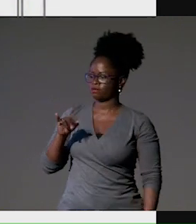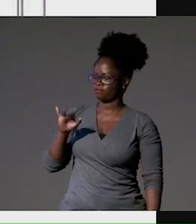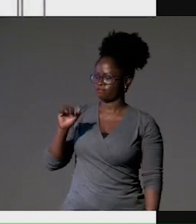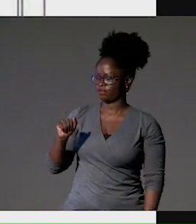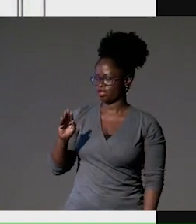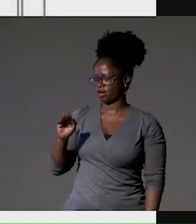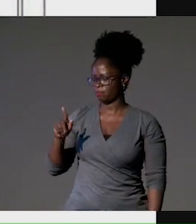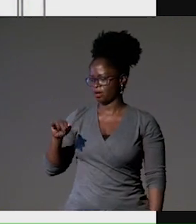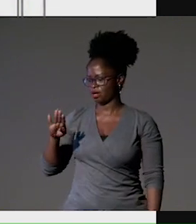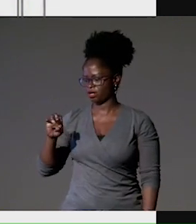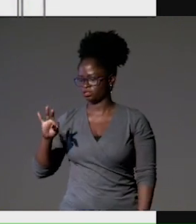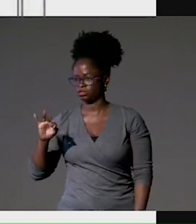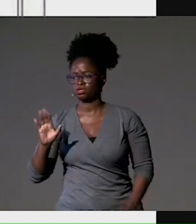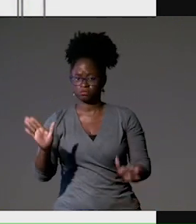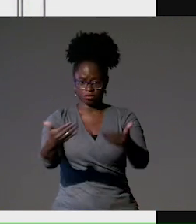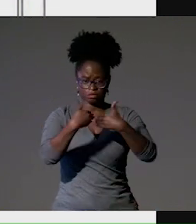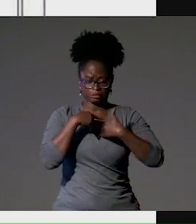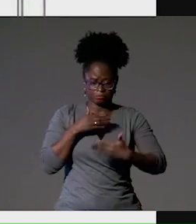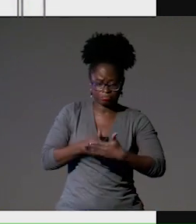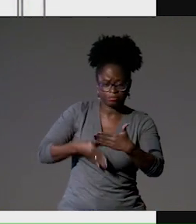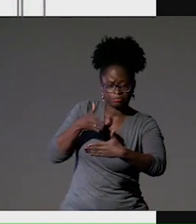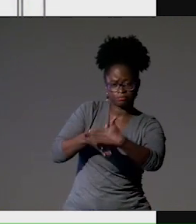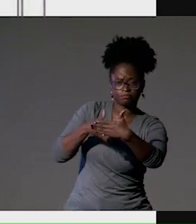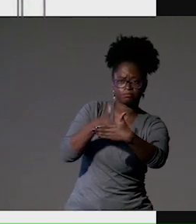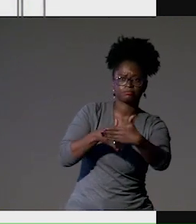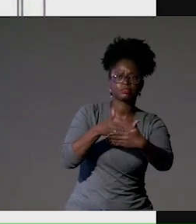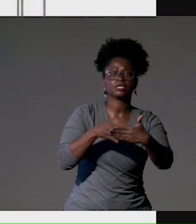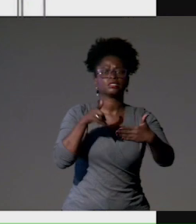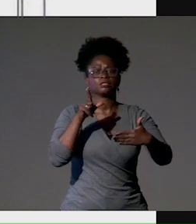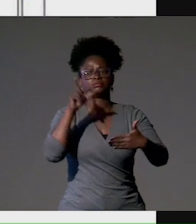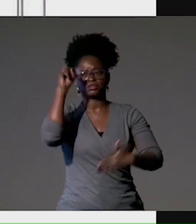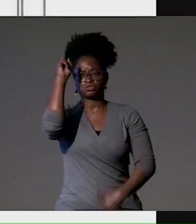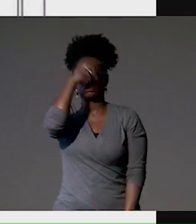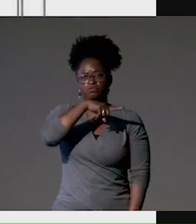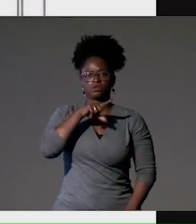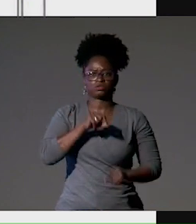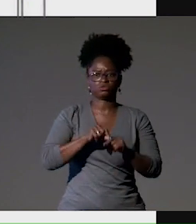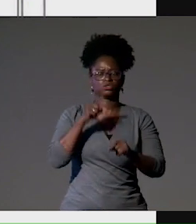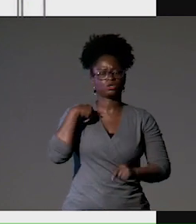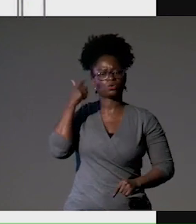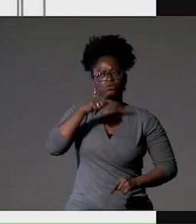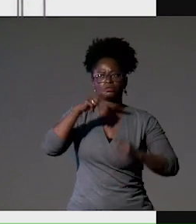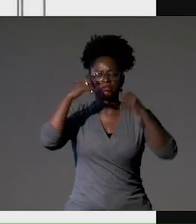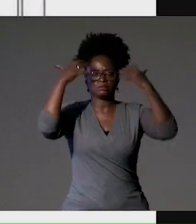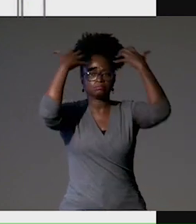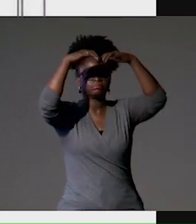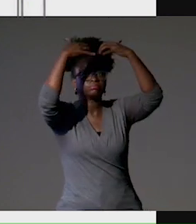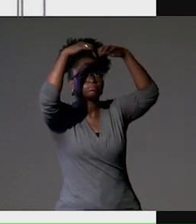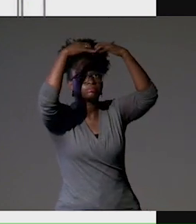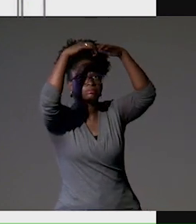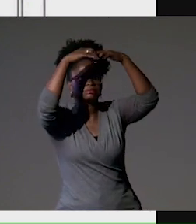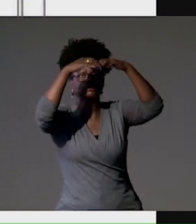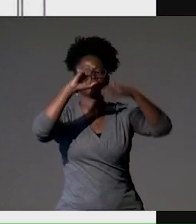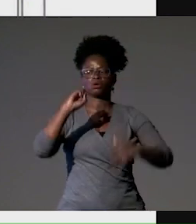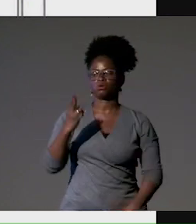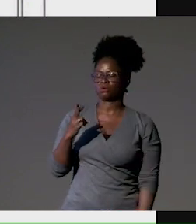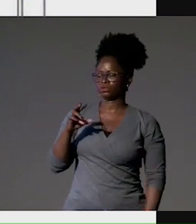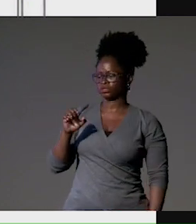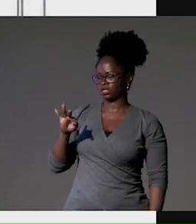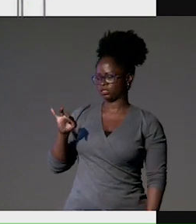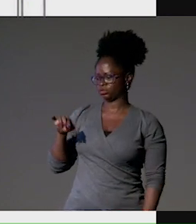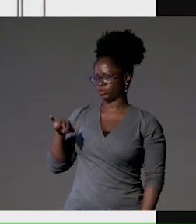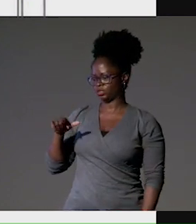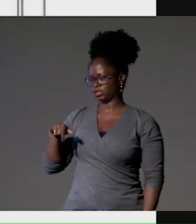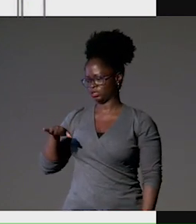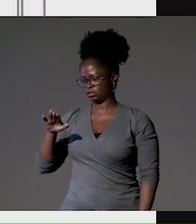nos autistas parece ter muitas interrupções, então possivelmente ele tenha mais dificuldade de fazer essa desaceleração. Alterações da serotonina, que também